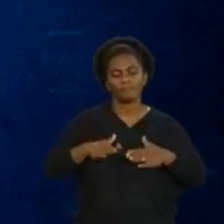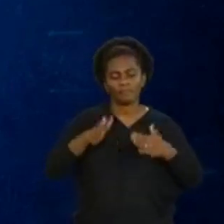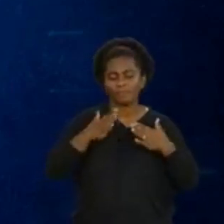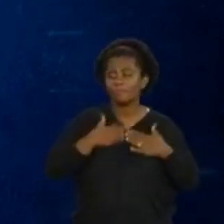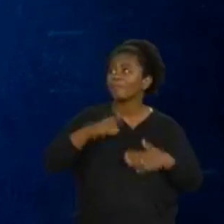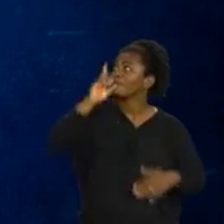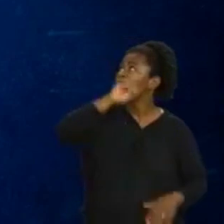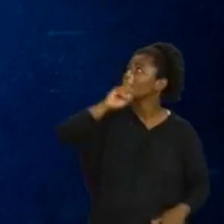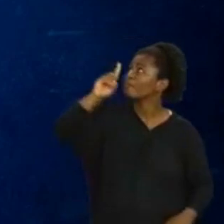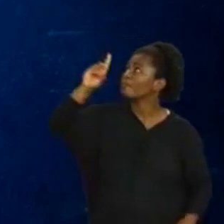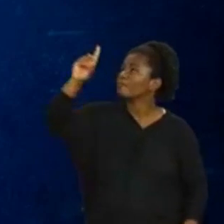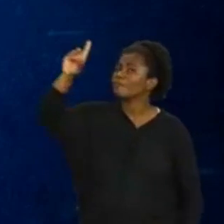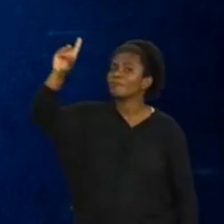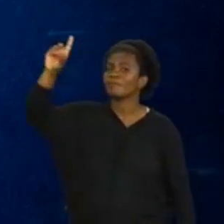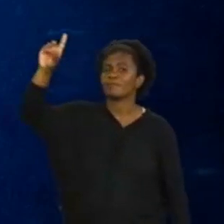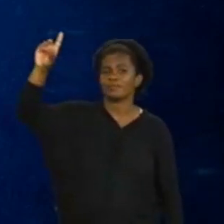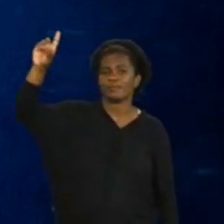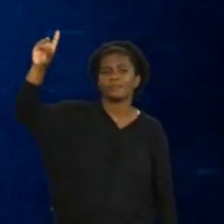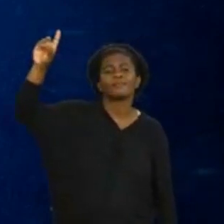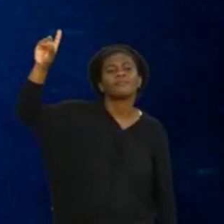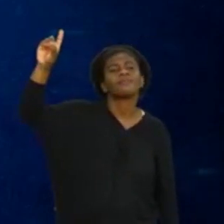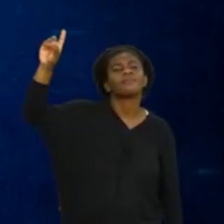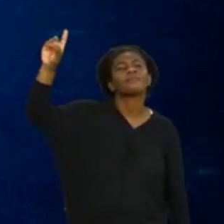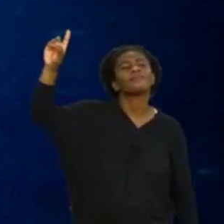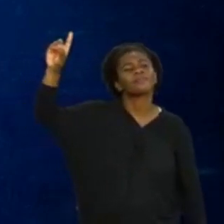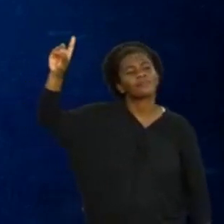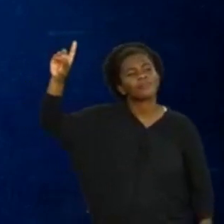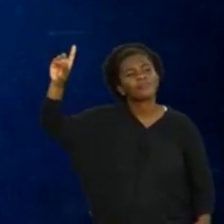Descansa em mim.